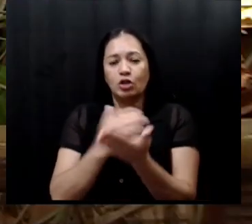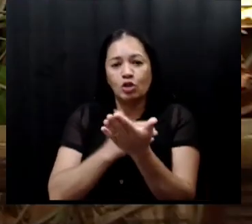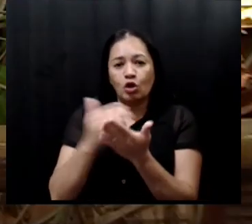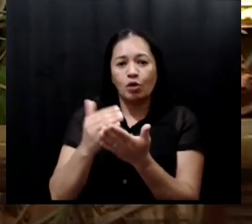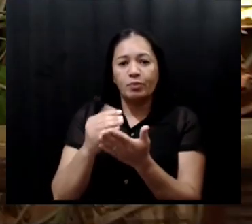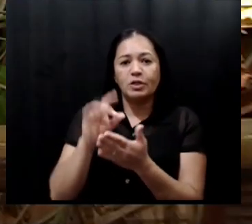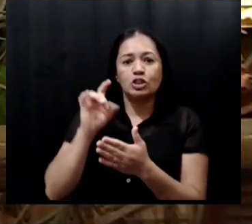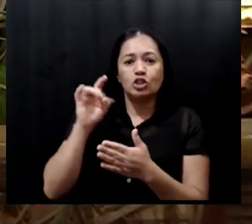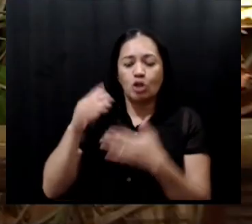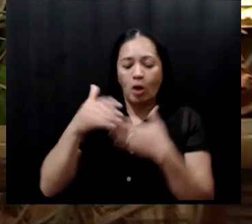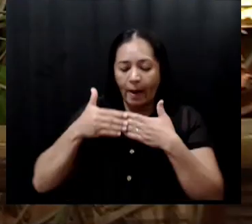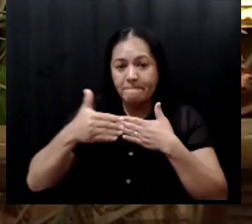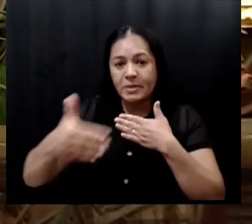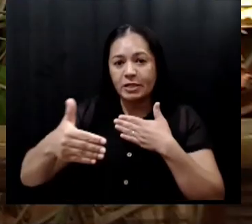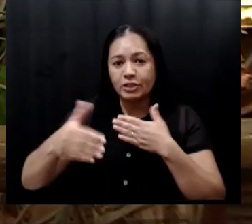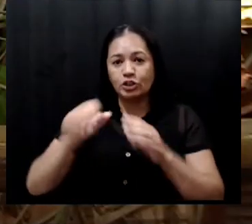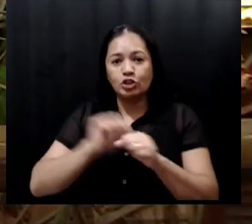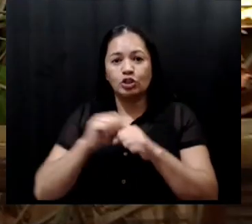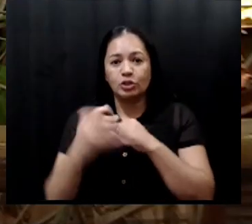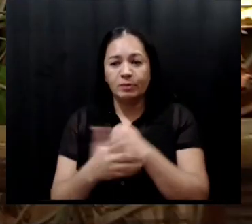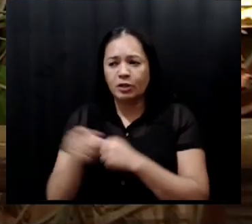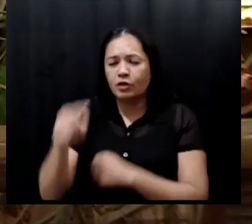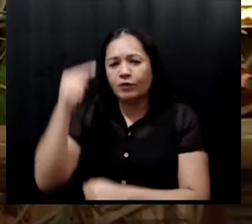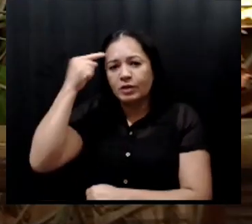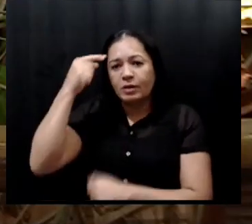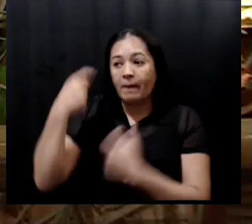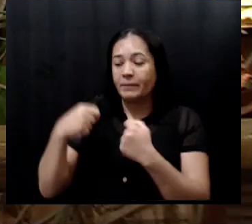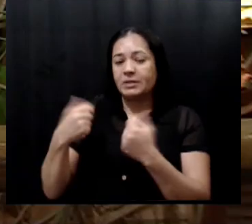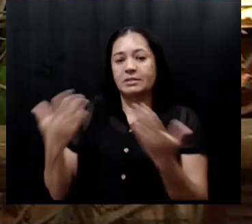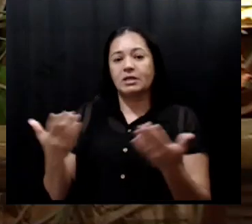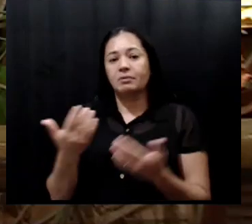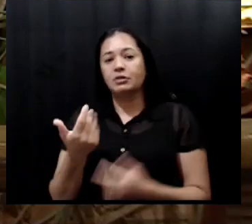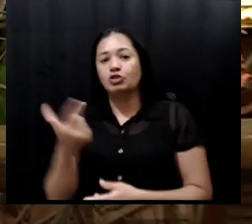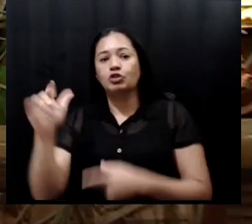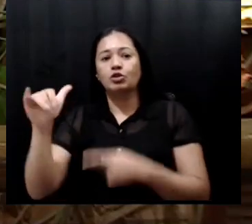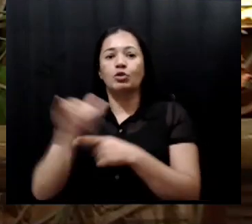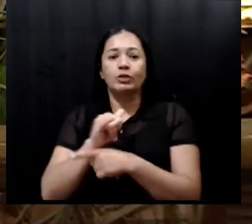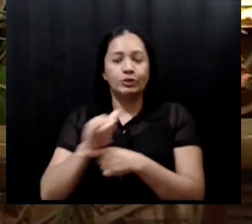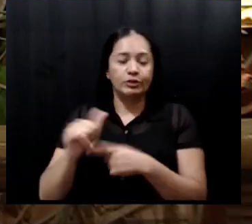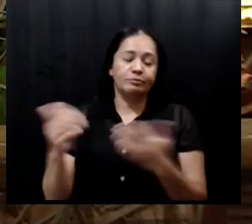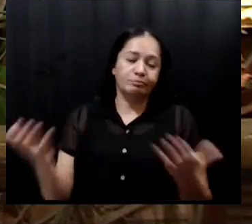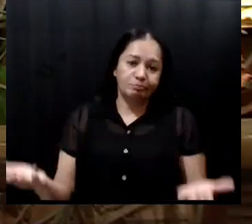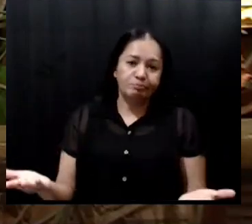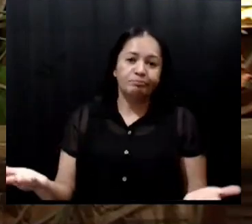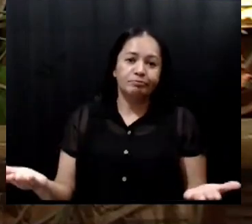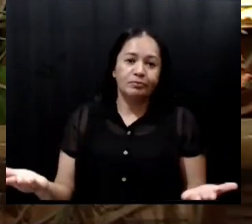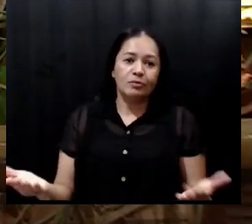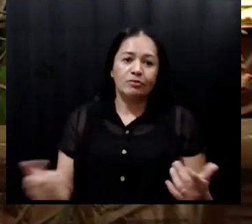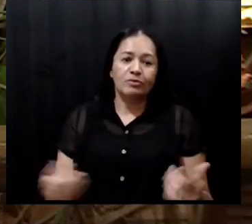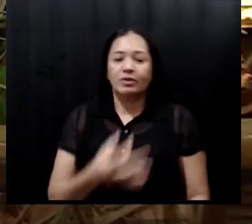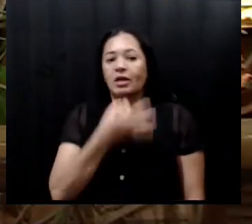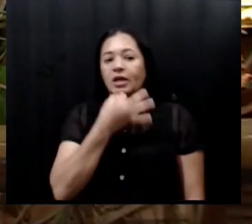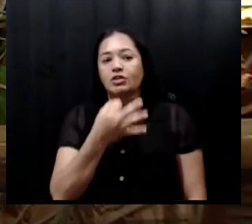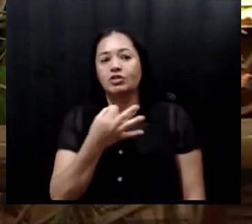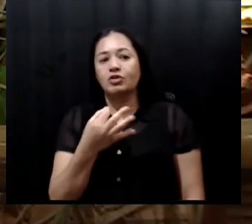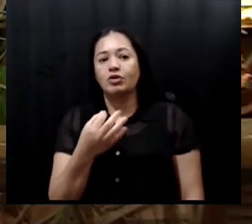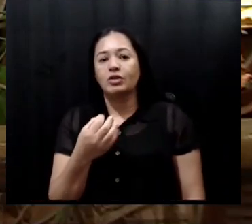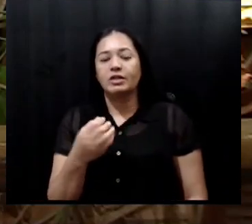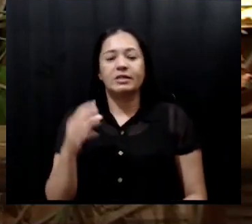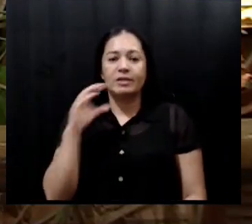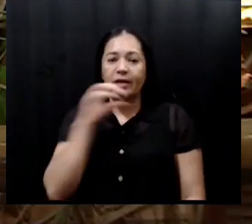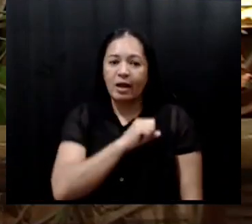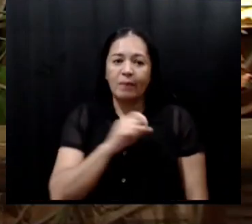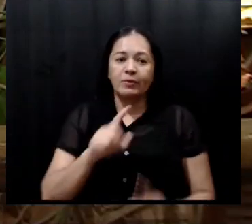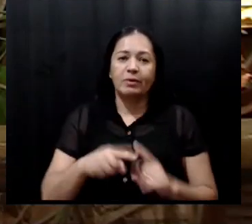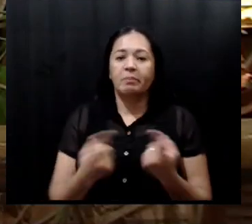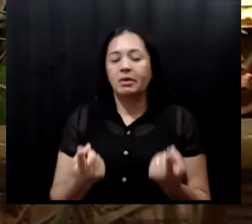que vocês pensaram, precisamos de uma alternativa? Precisamos de uma alternativa. A gente achou que seria ser um período curto para a gente depois voltar, né?